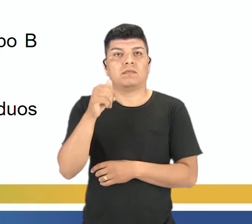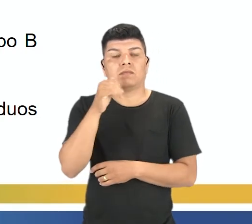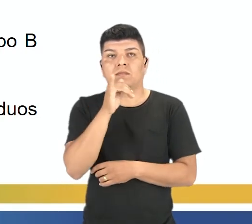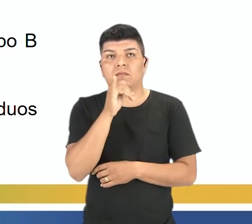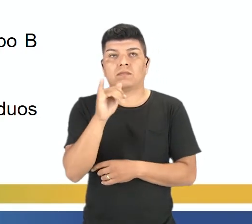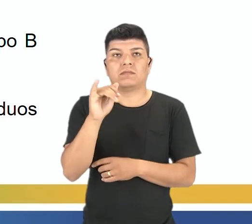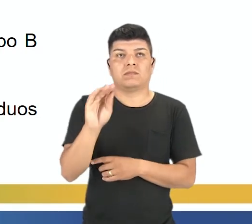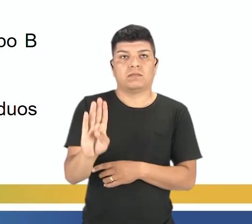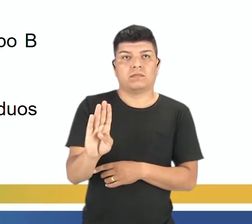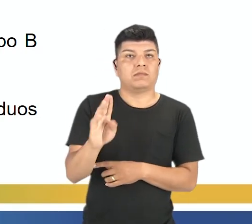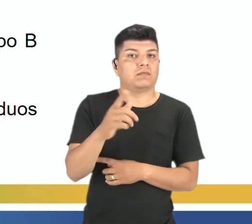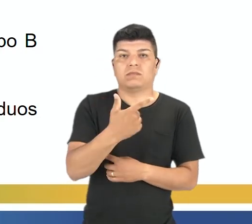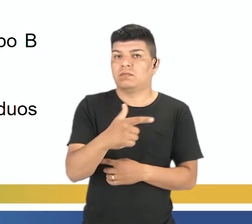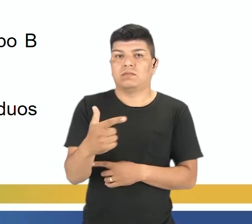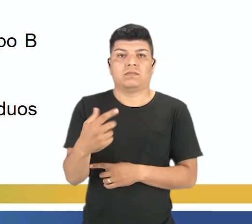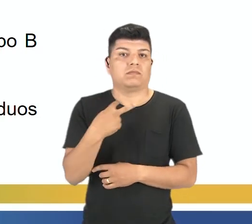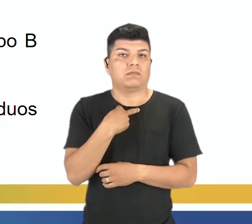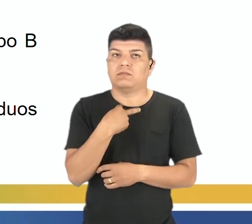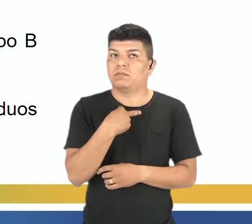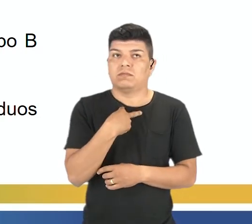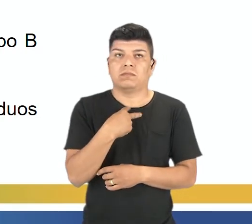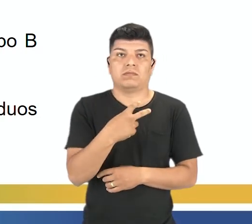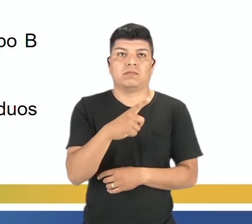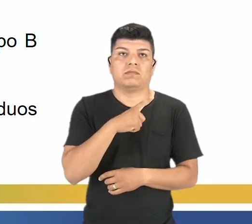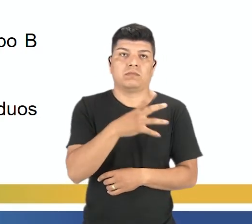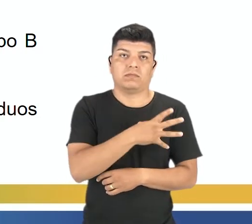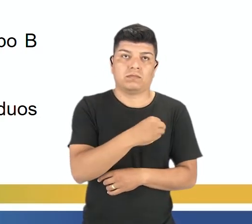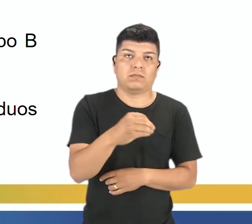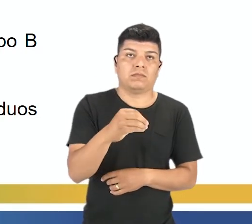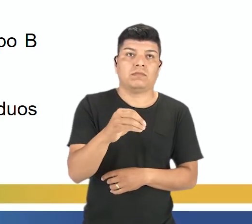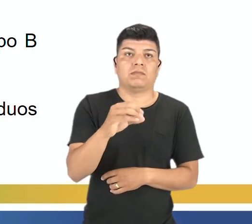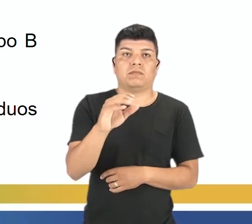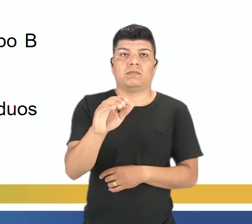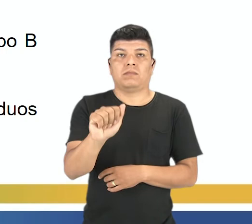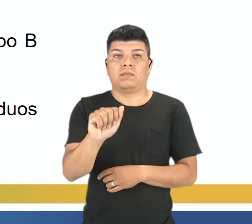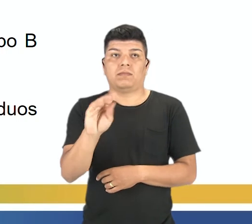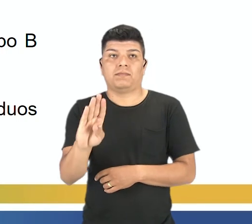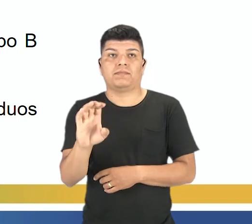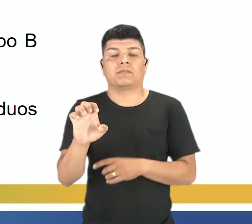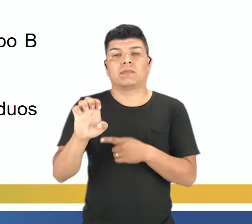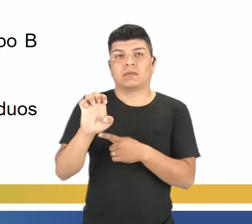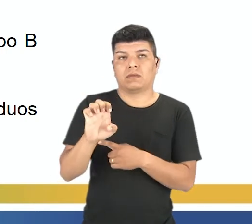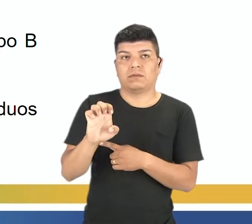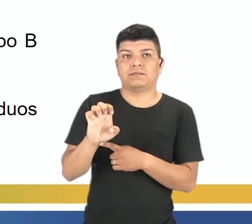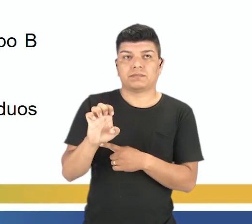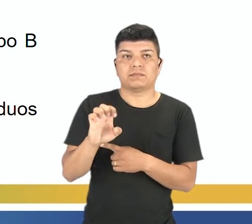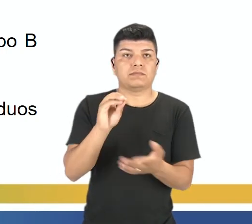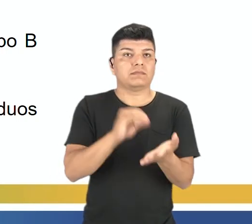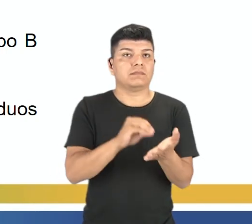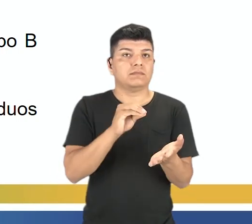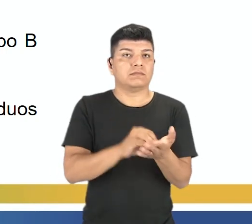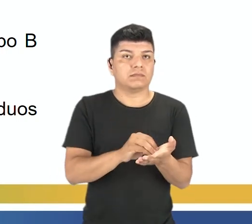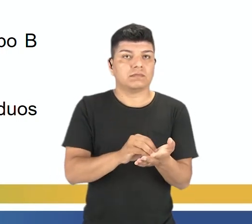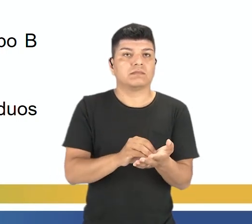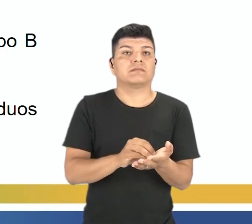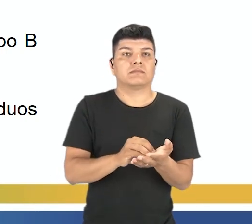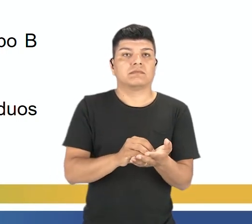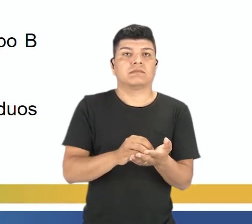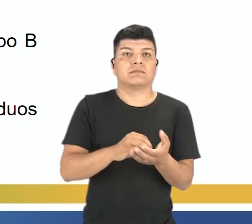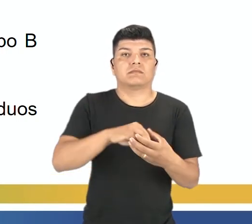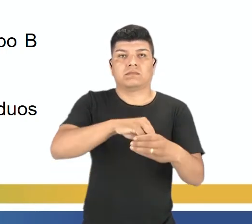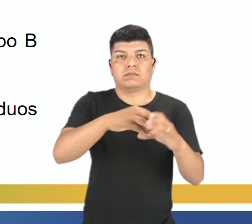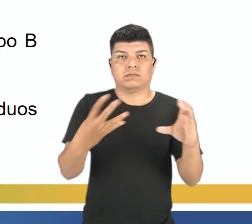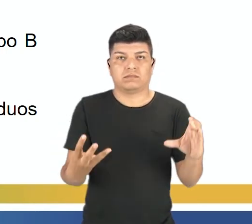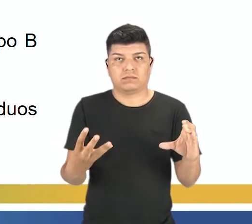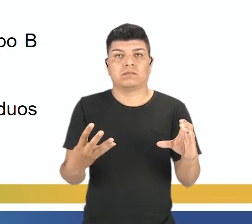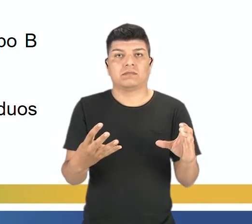não poderá ter filhos do tipo AB, né? E o E, a ausência de antígenos e características de